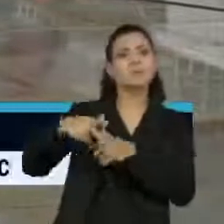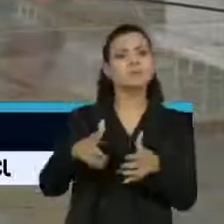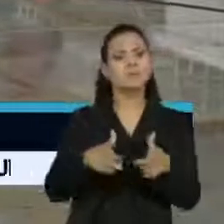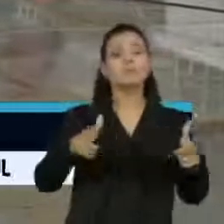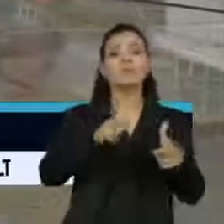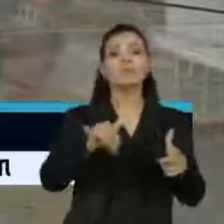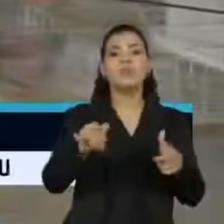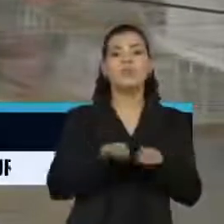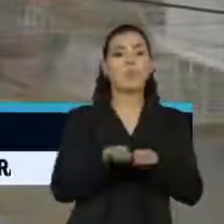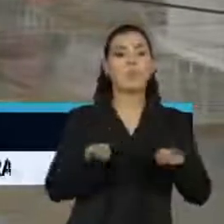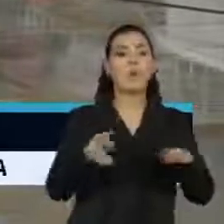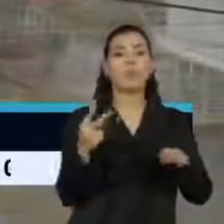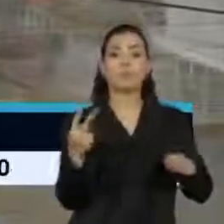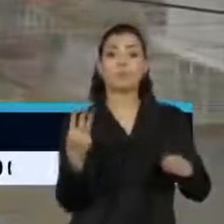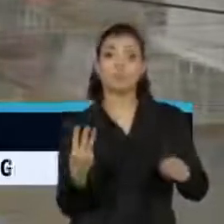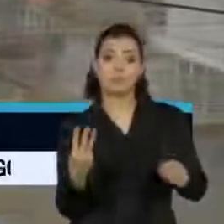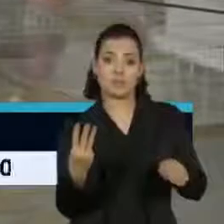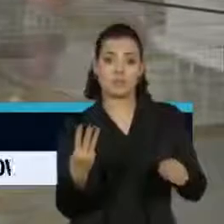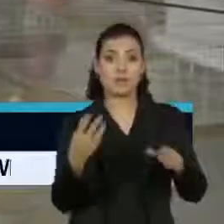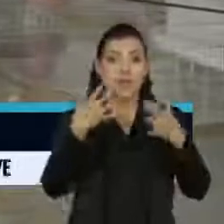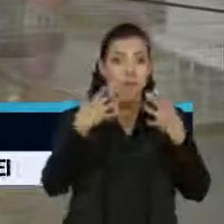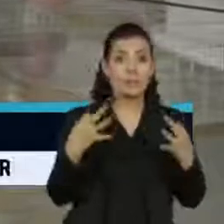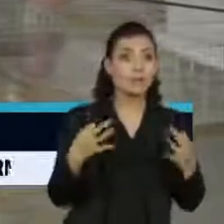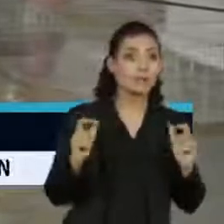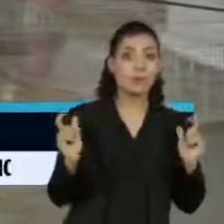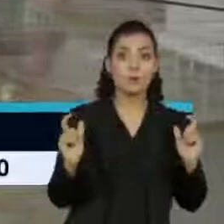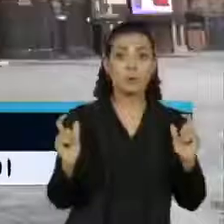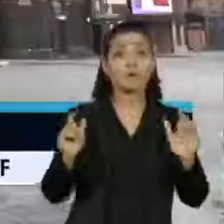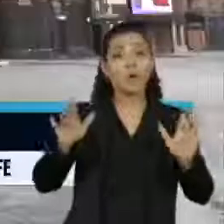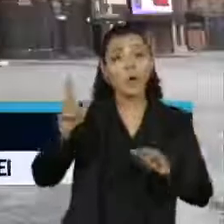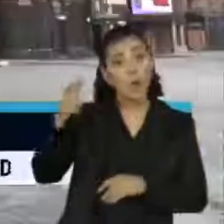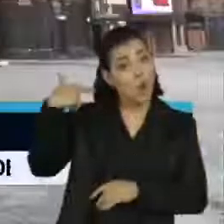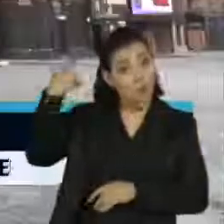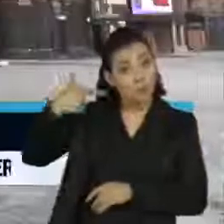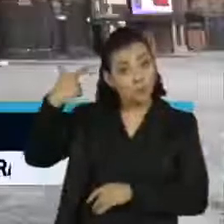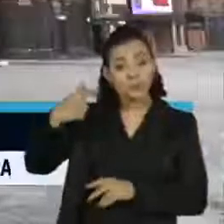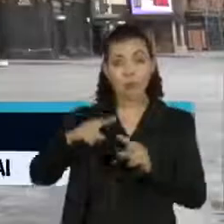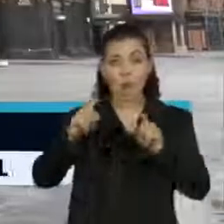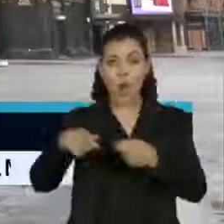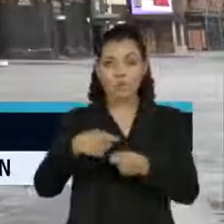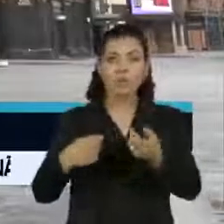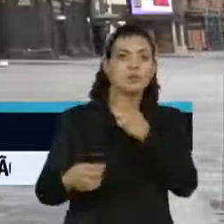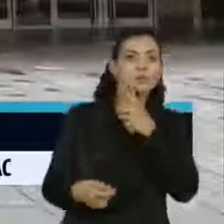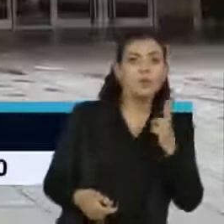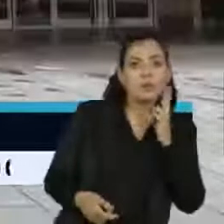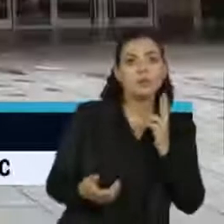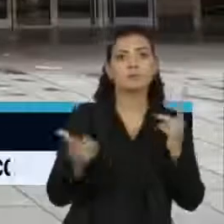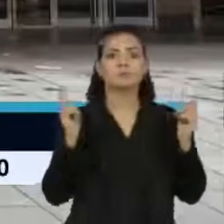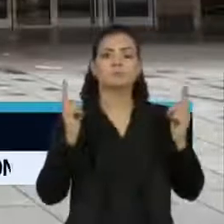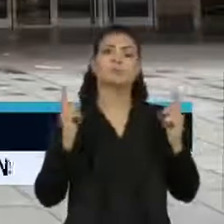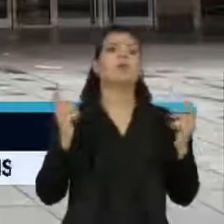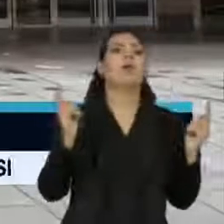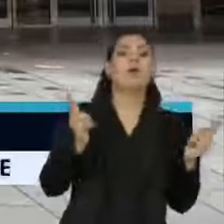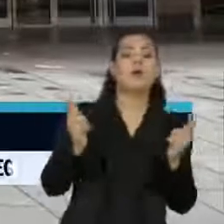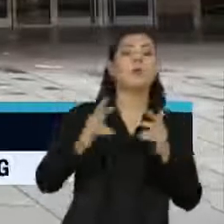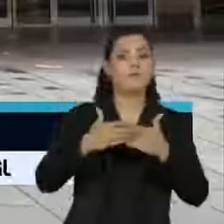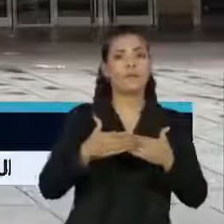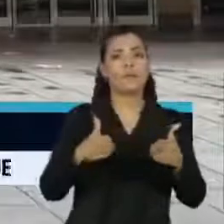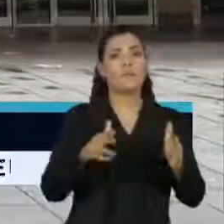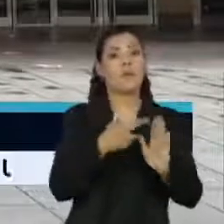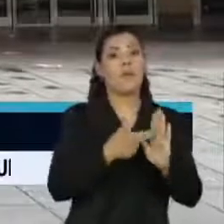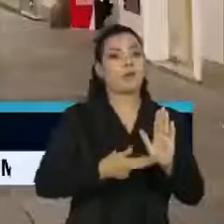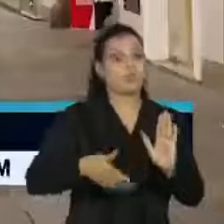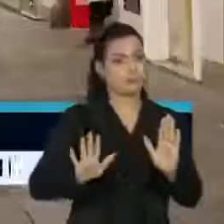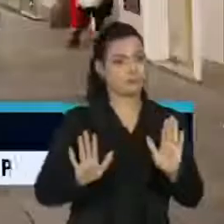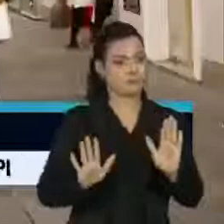vai se manter nos níveis 2 e 3 de alerta em Londres as lojas a brisa de lazer vão abrir